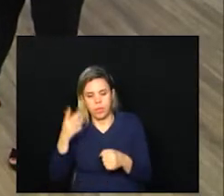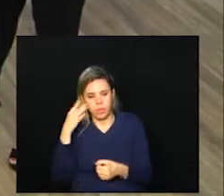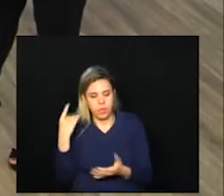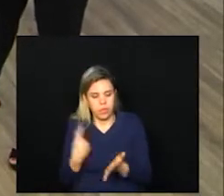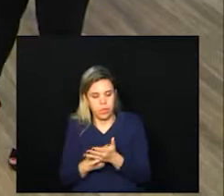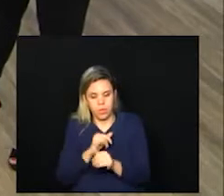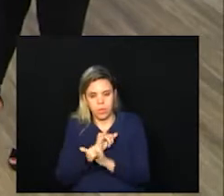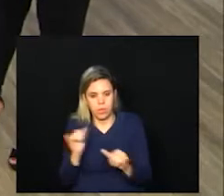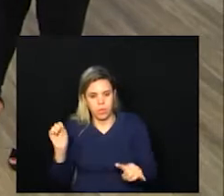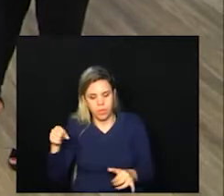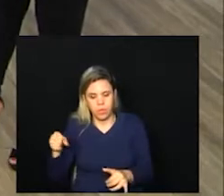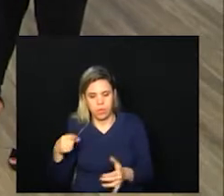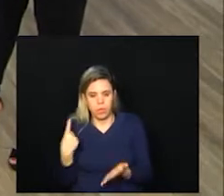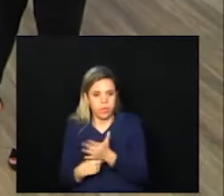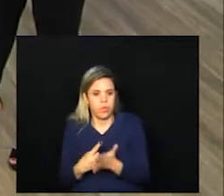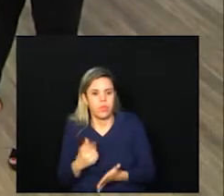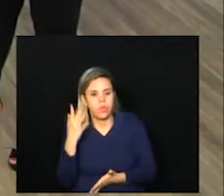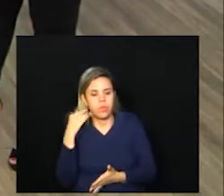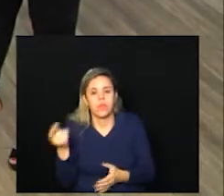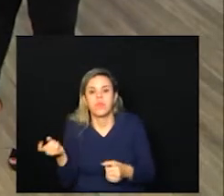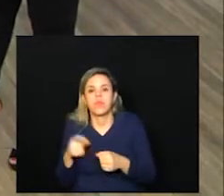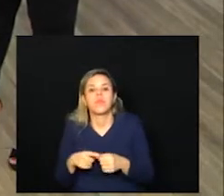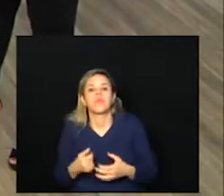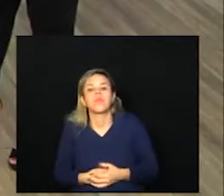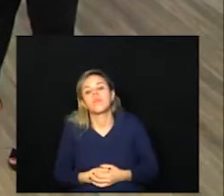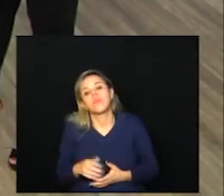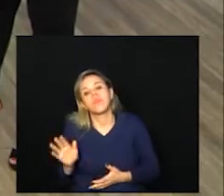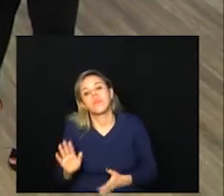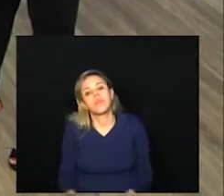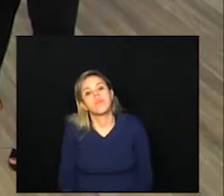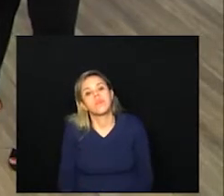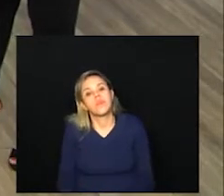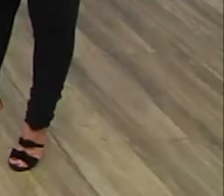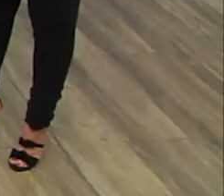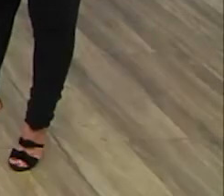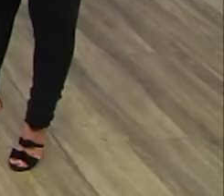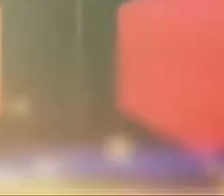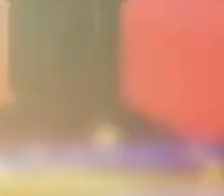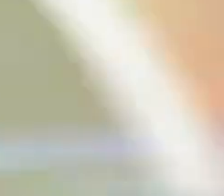mais informações? Combinado, amanhã eu volto. Até lá. Até.